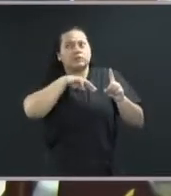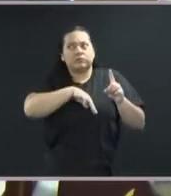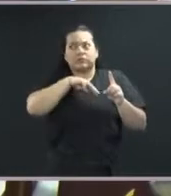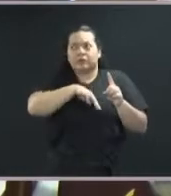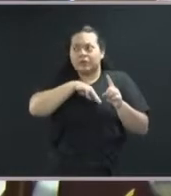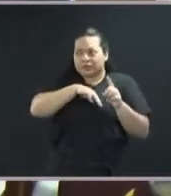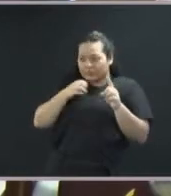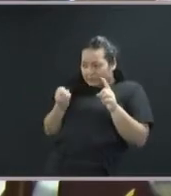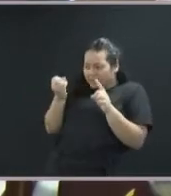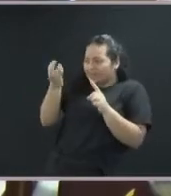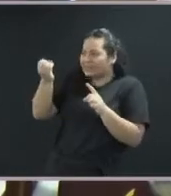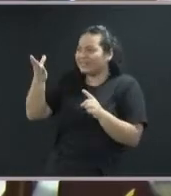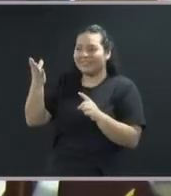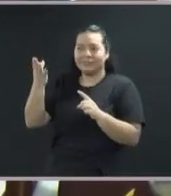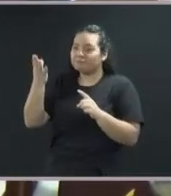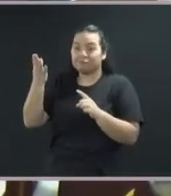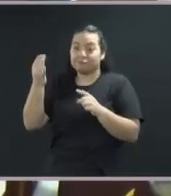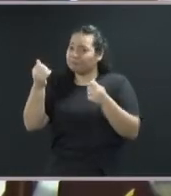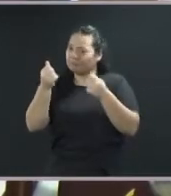serva agora.